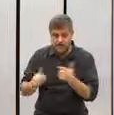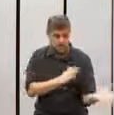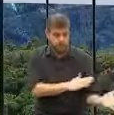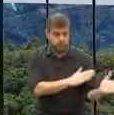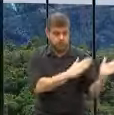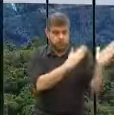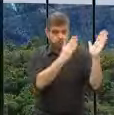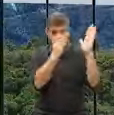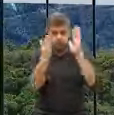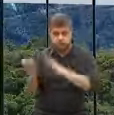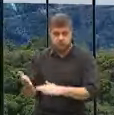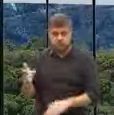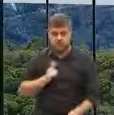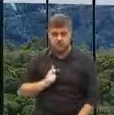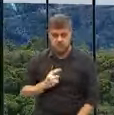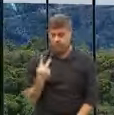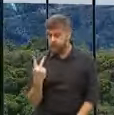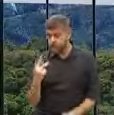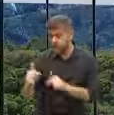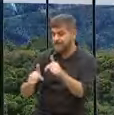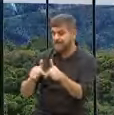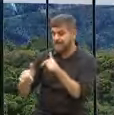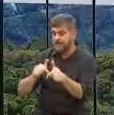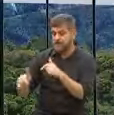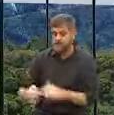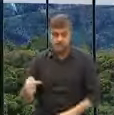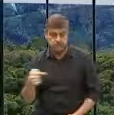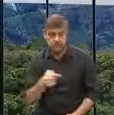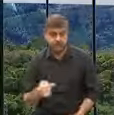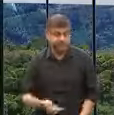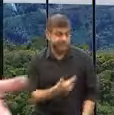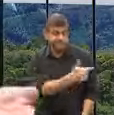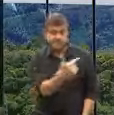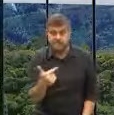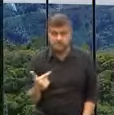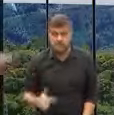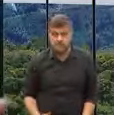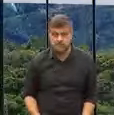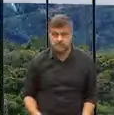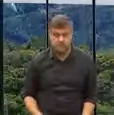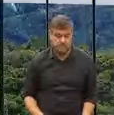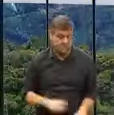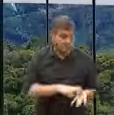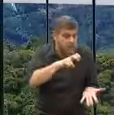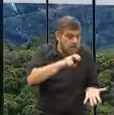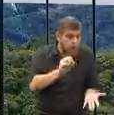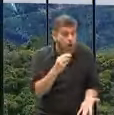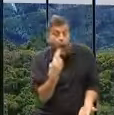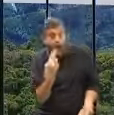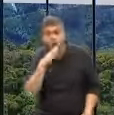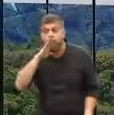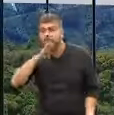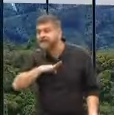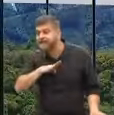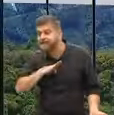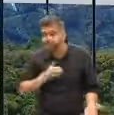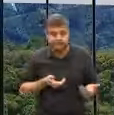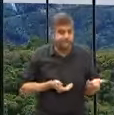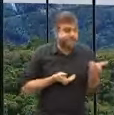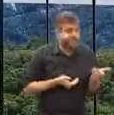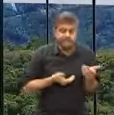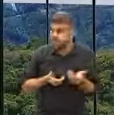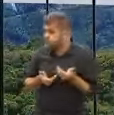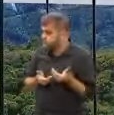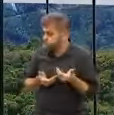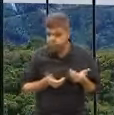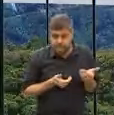ou a mãe ou os dois precisam trabalhar e não tinha, meio período não tinha com quem ficar. Aí houve